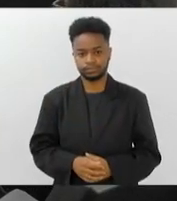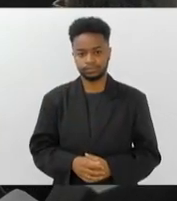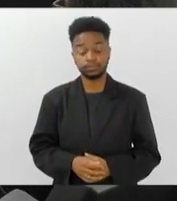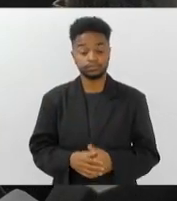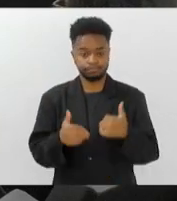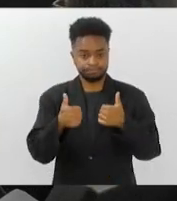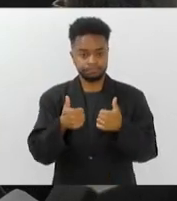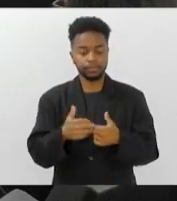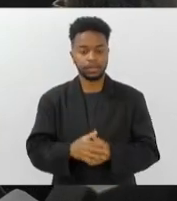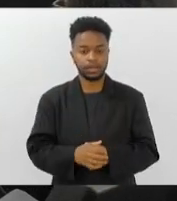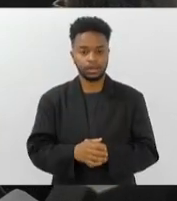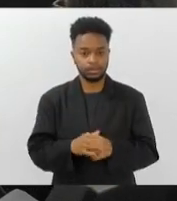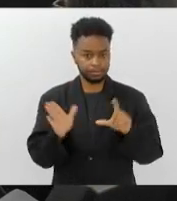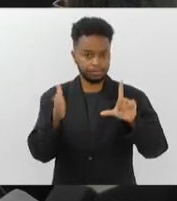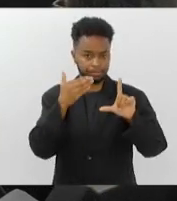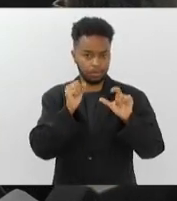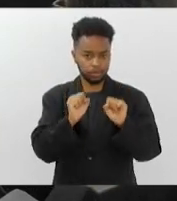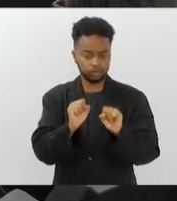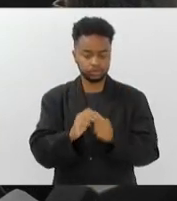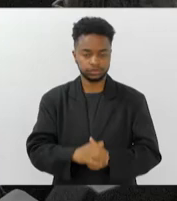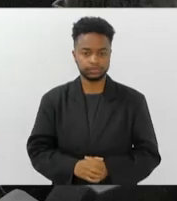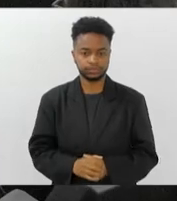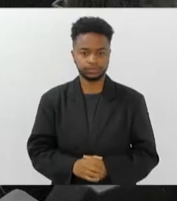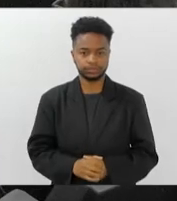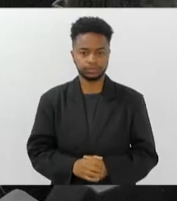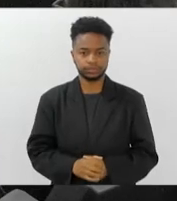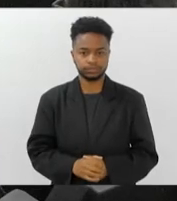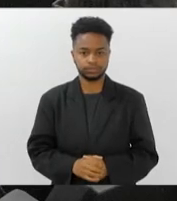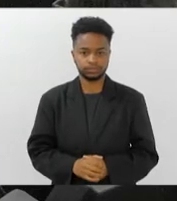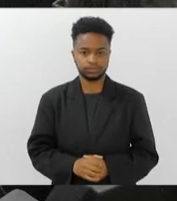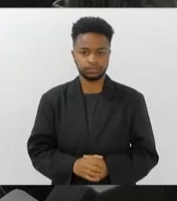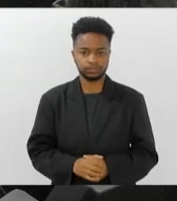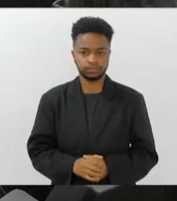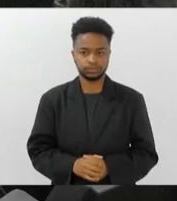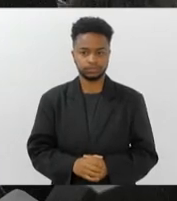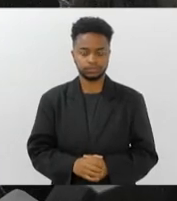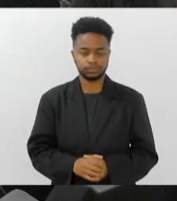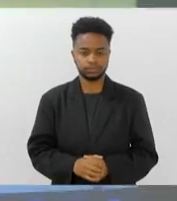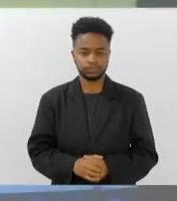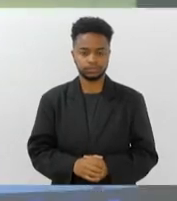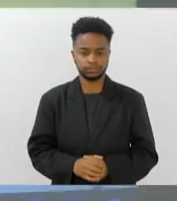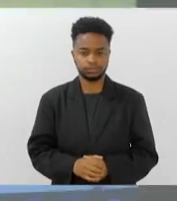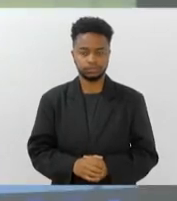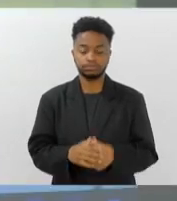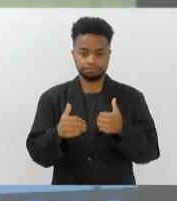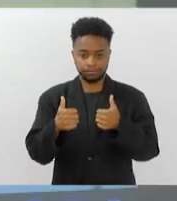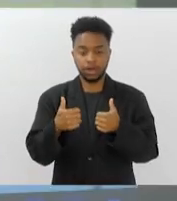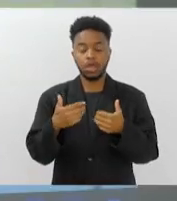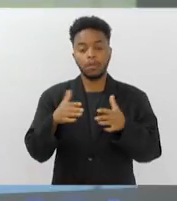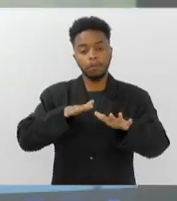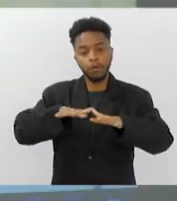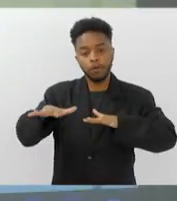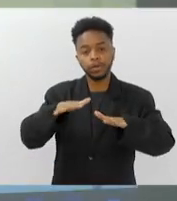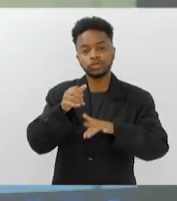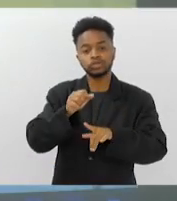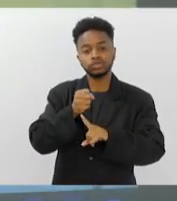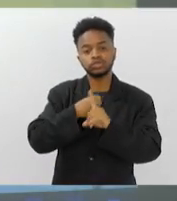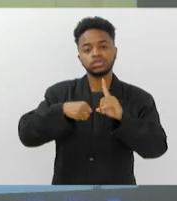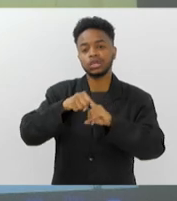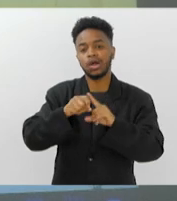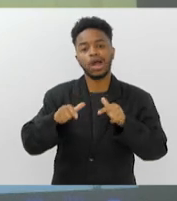Ah bom pode passar então o movimento não sei se tá indo aí então o movimento social ele atua então para